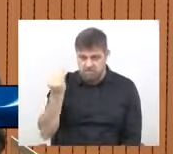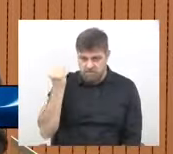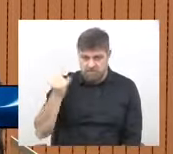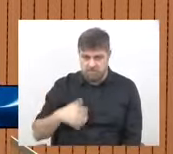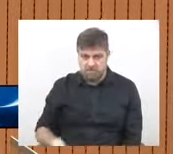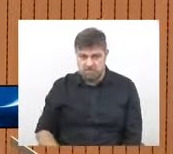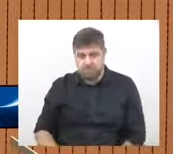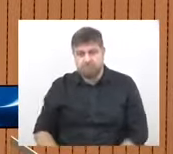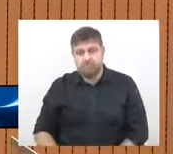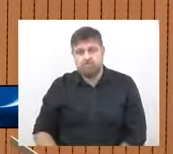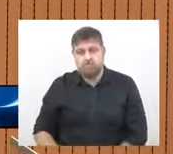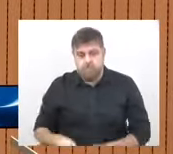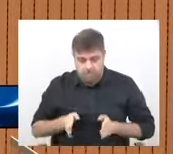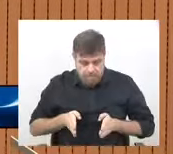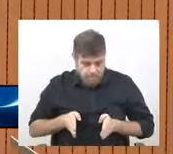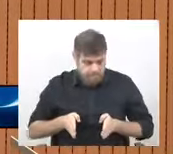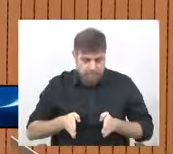trecho